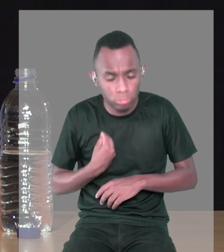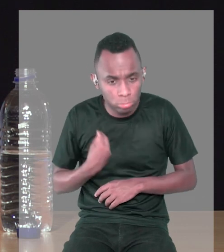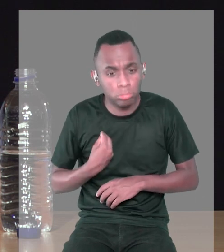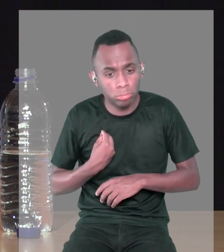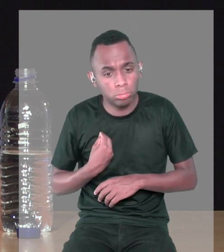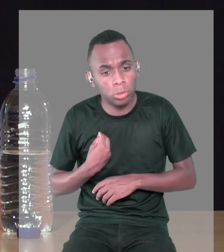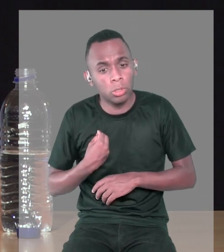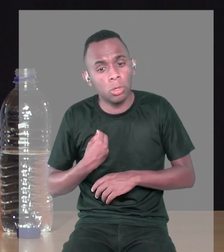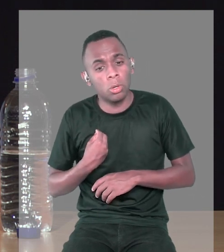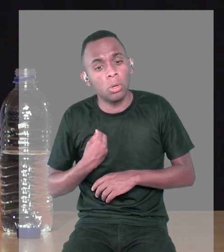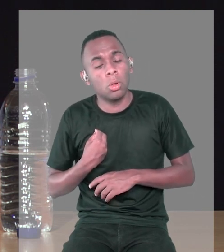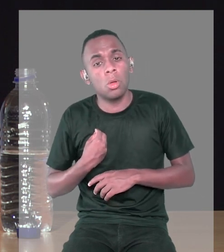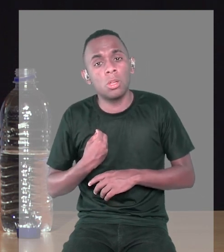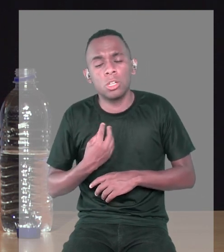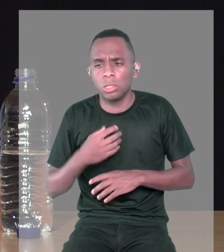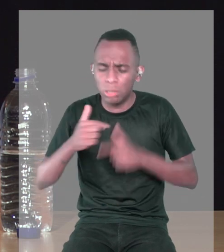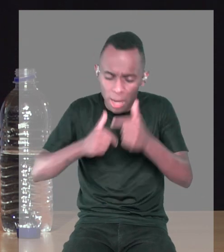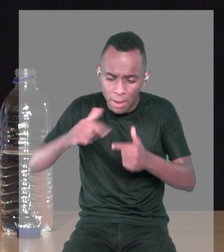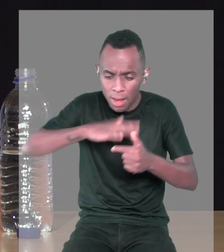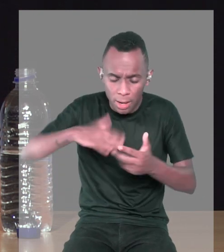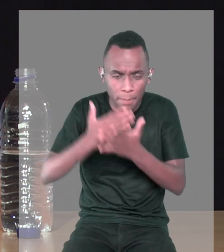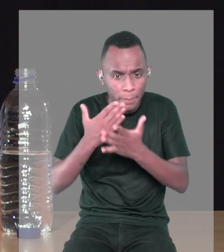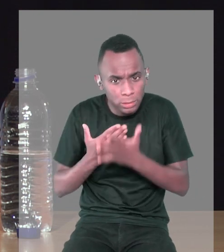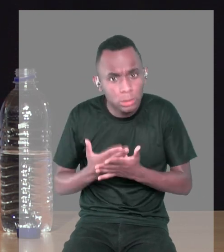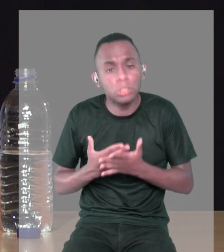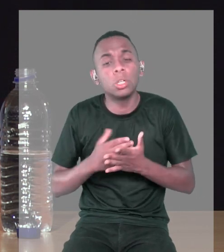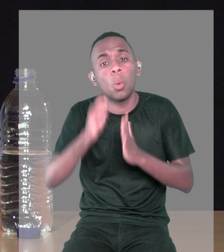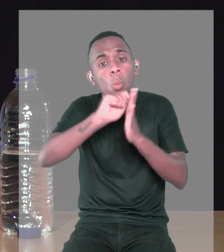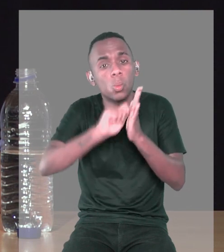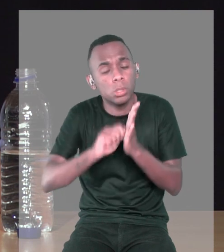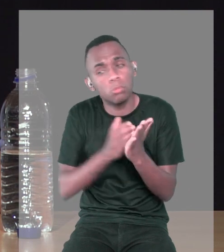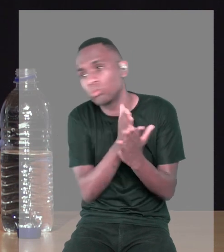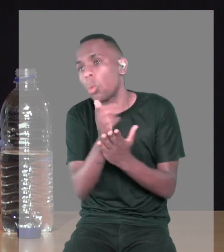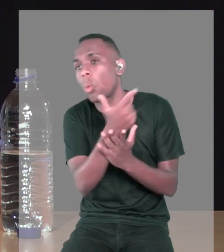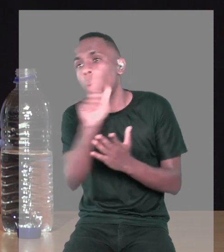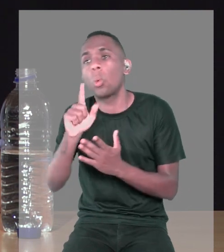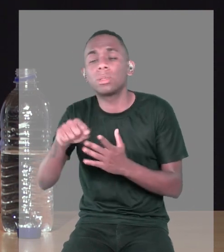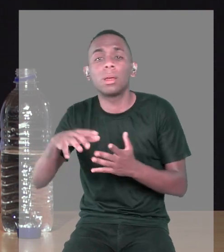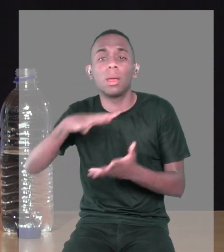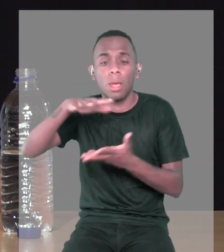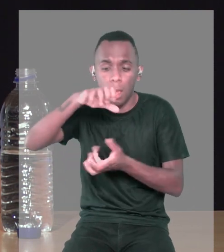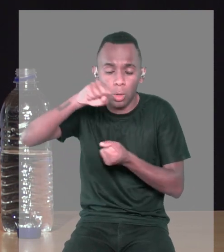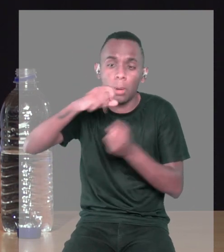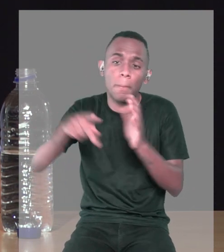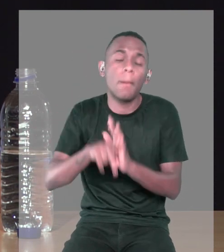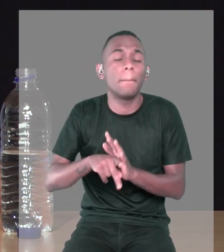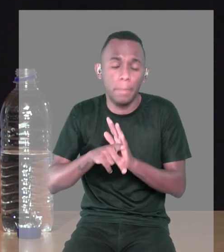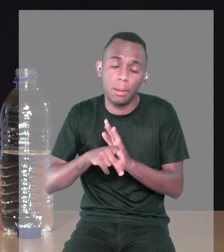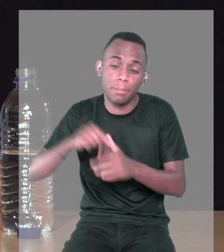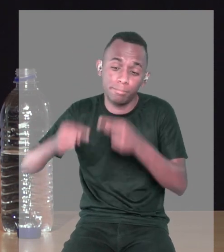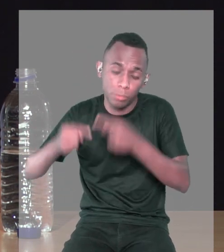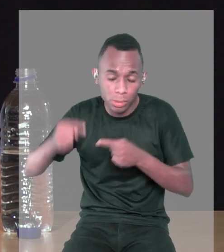existencialismo, conheceu Jean-Paul Sartre, estudou muito a questão do trabalho. Depois seus escritos tomaram uma nova direção, a da